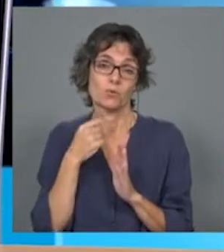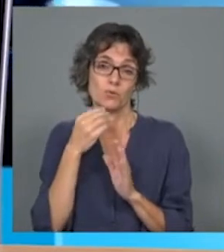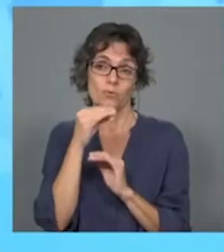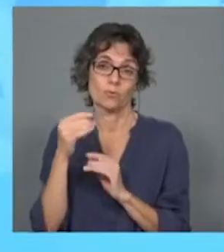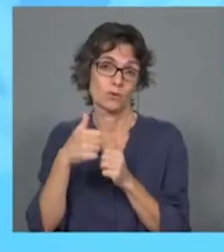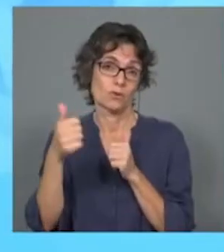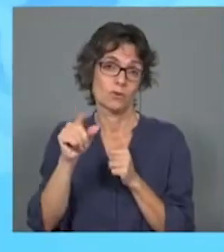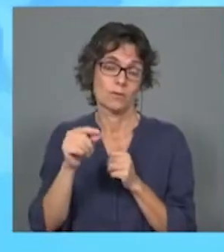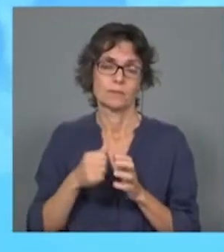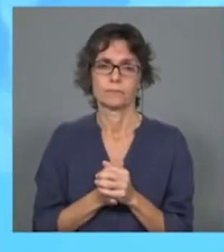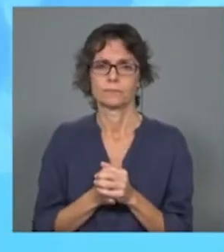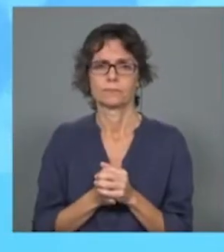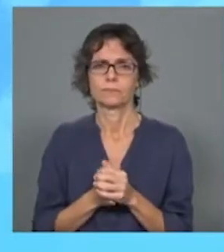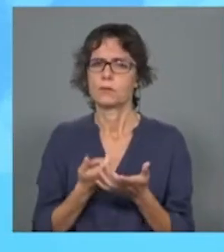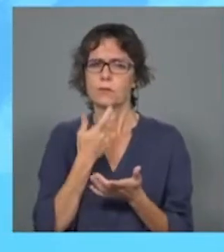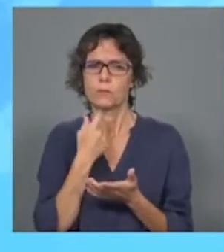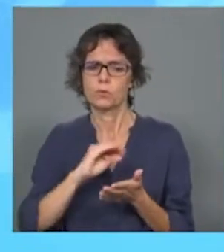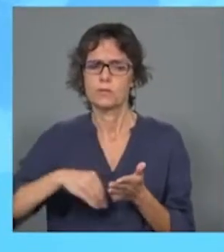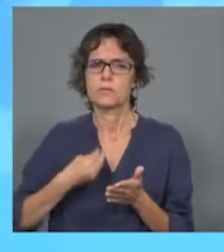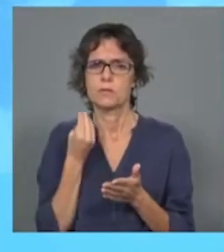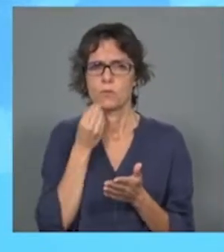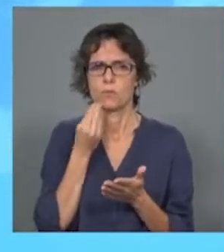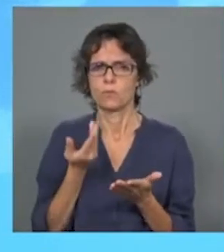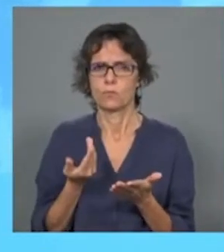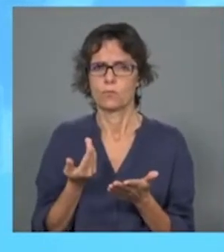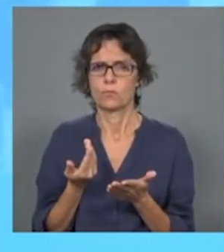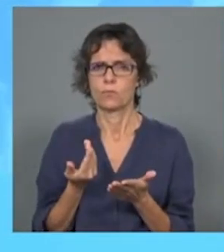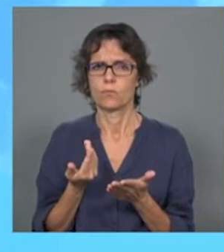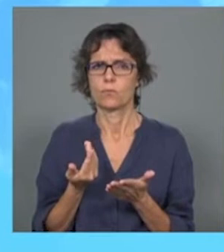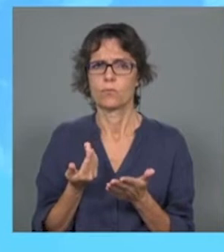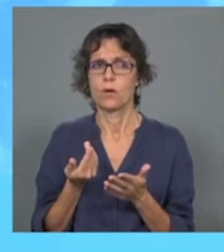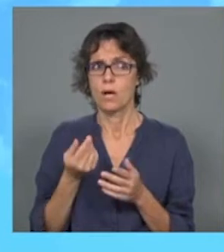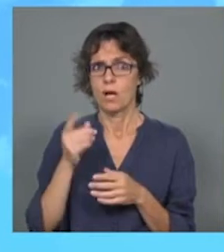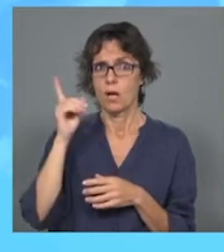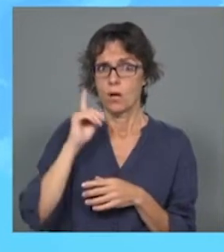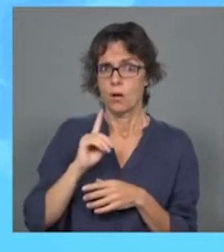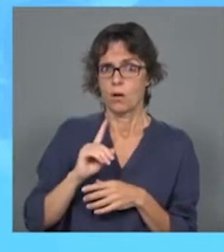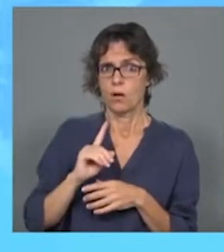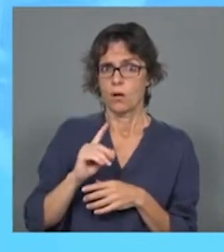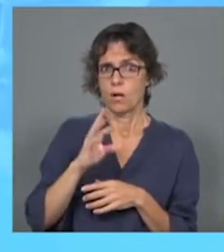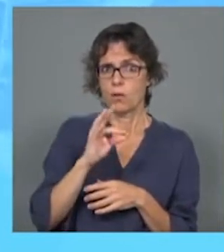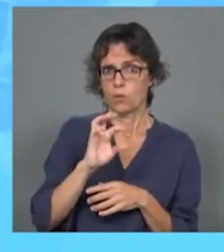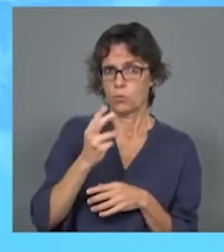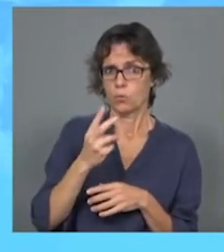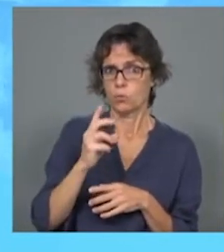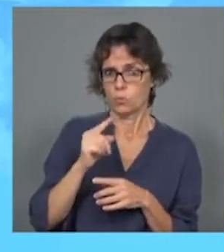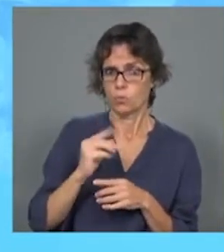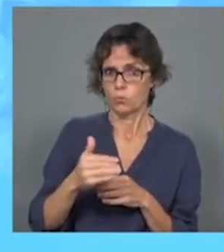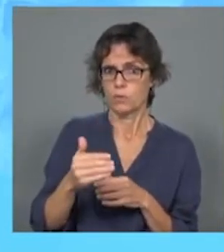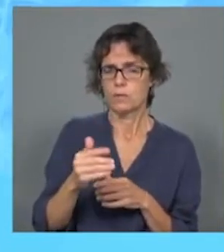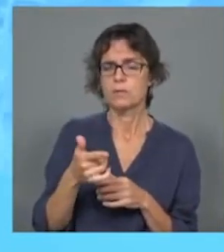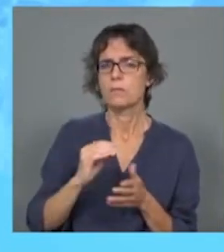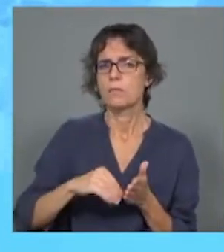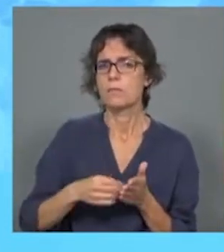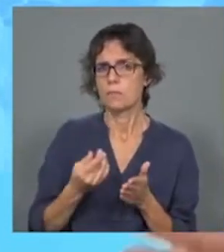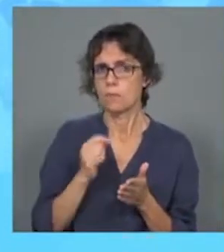pessoas se podem inscrever? As aulas... A formação arranca a 14 de outubro, mas ainda há uns dias em que se podem